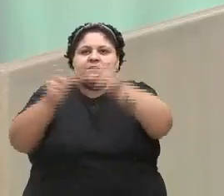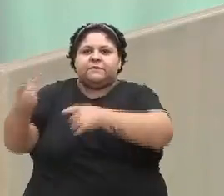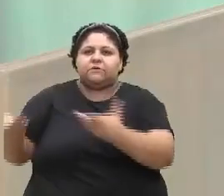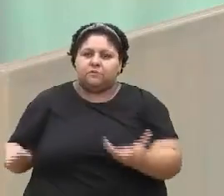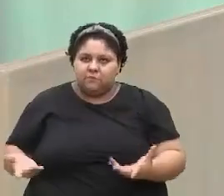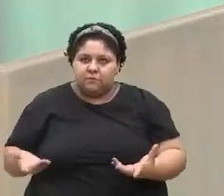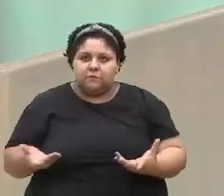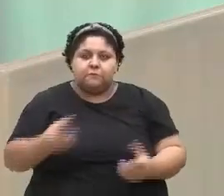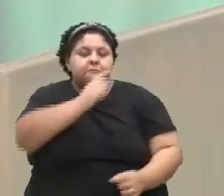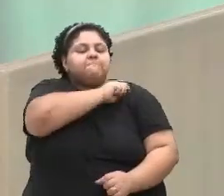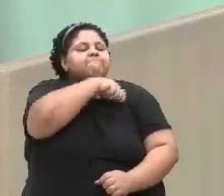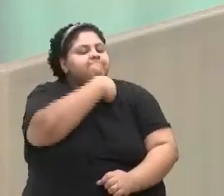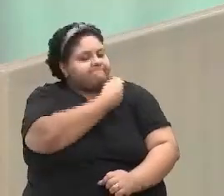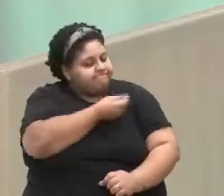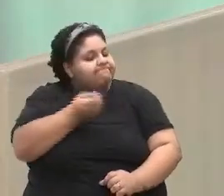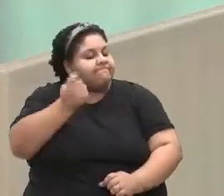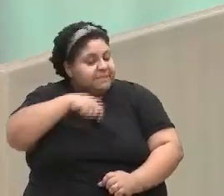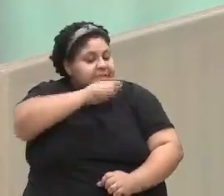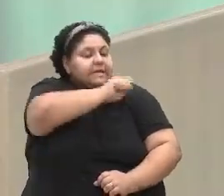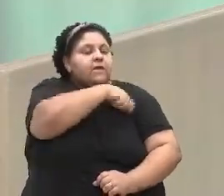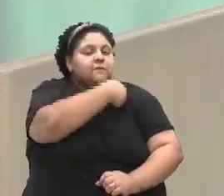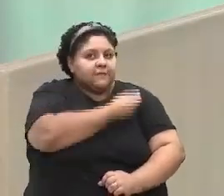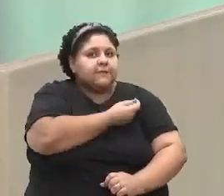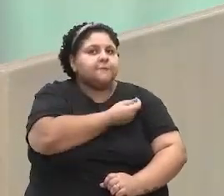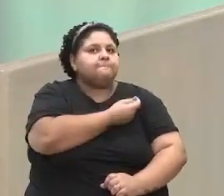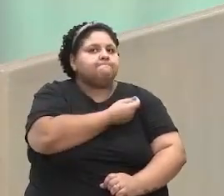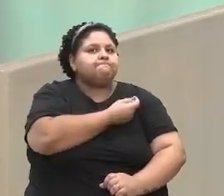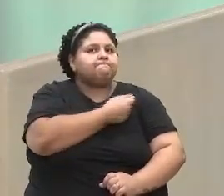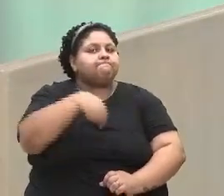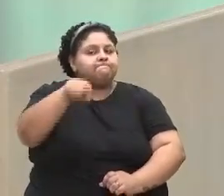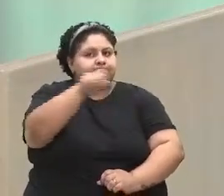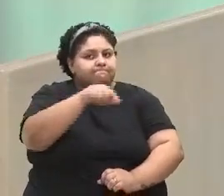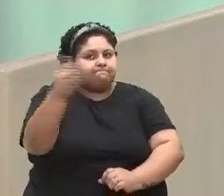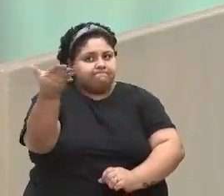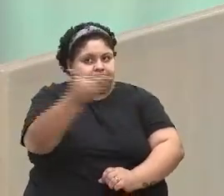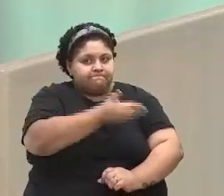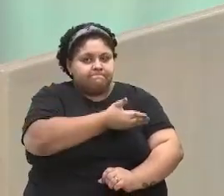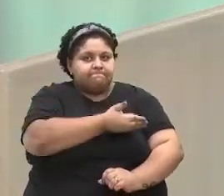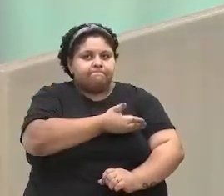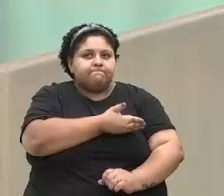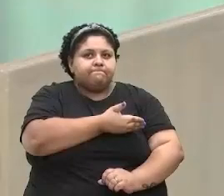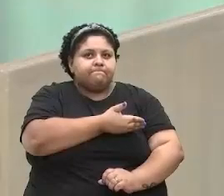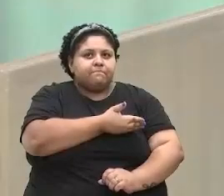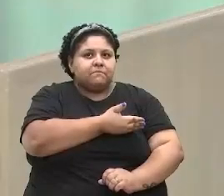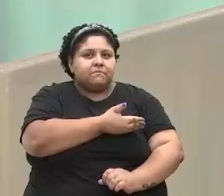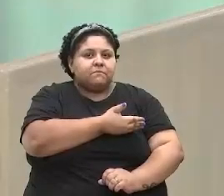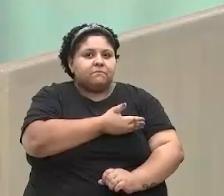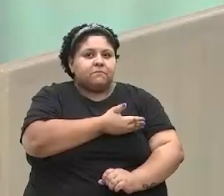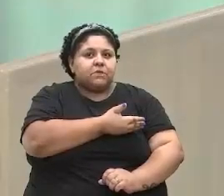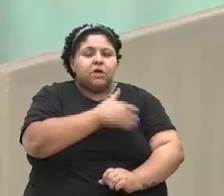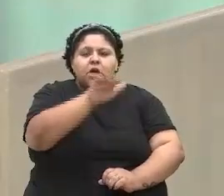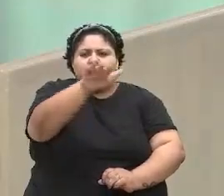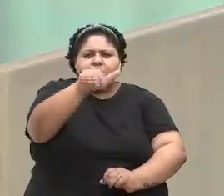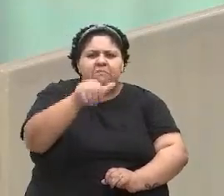habitacional, fiscalização. Então, nobres colegas, nós vamos poder chamar aqui